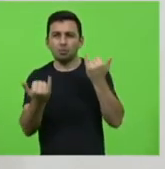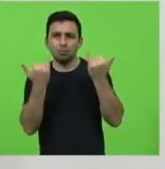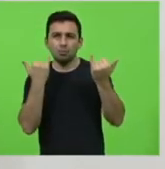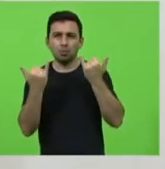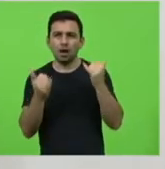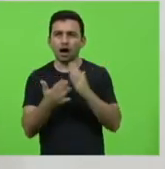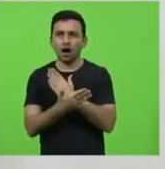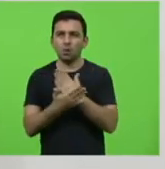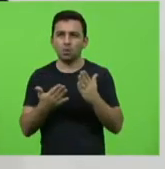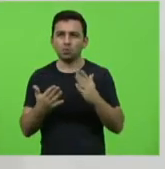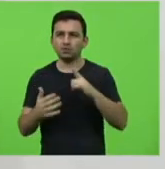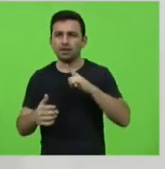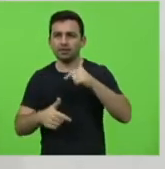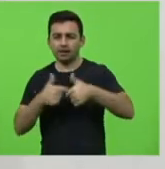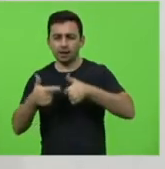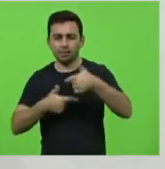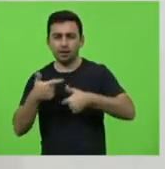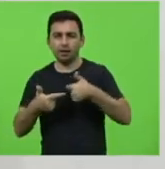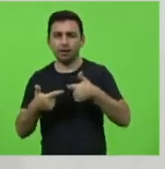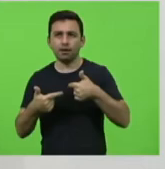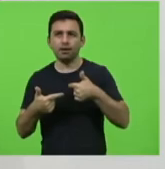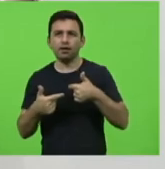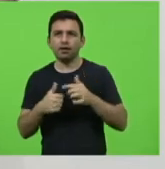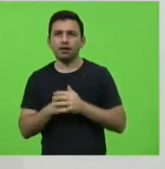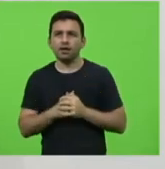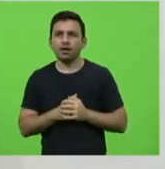que está em trabalho, dando hora, cobrando.